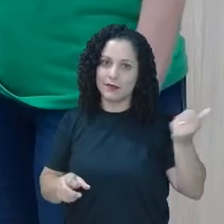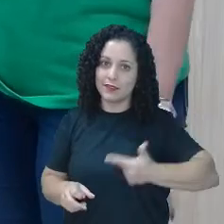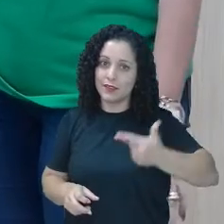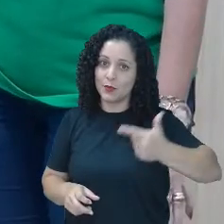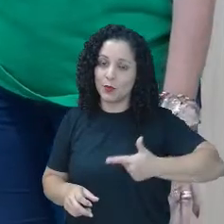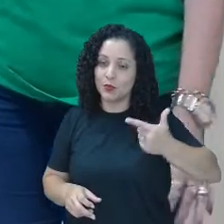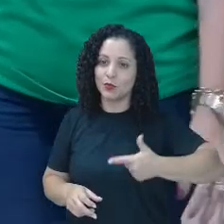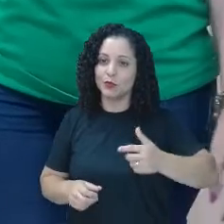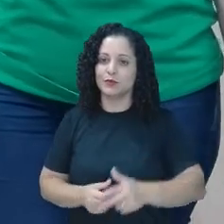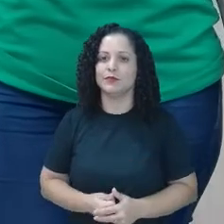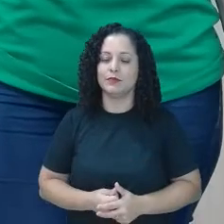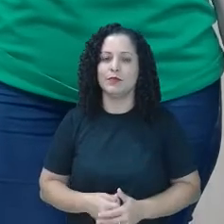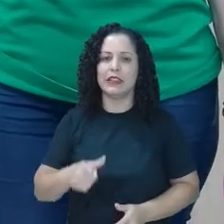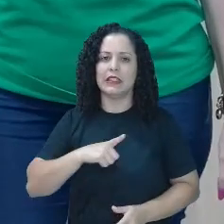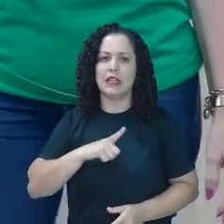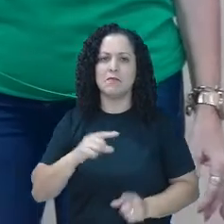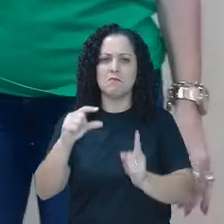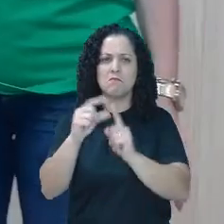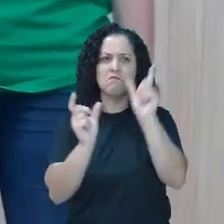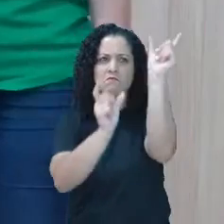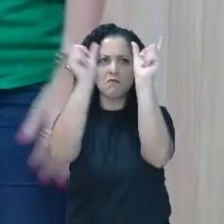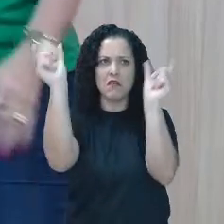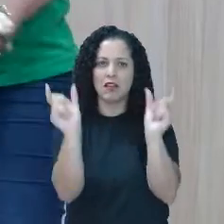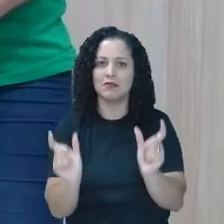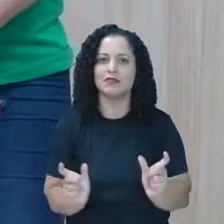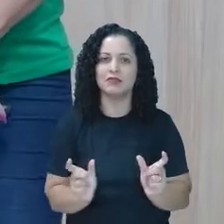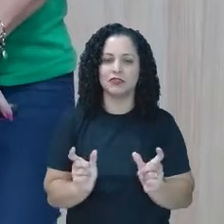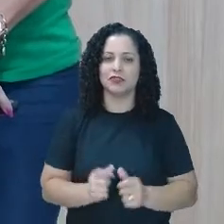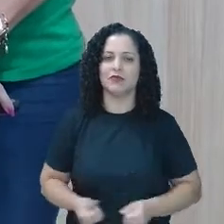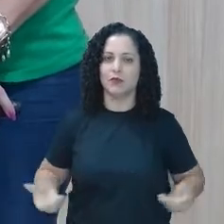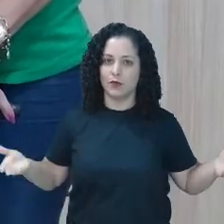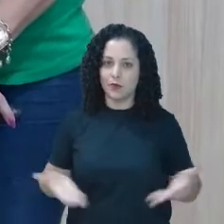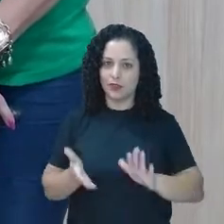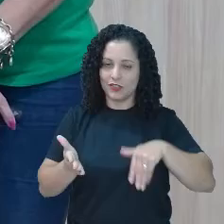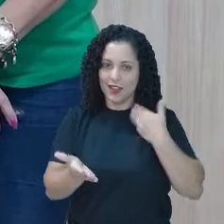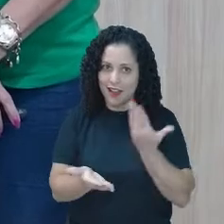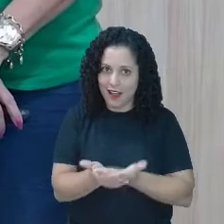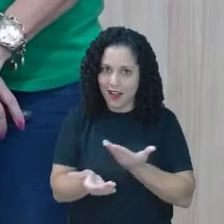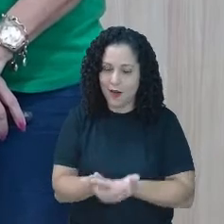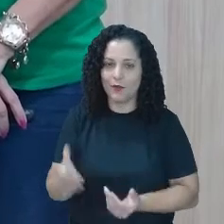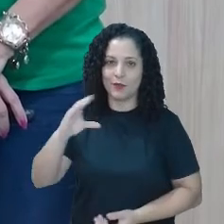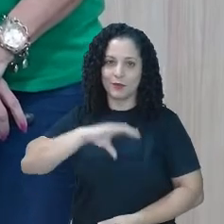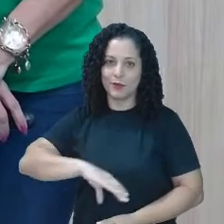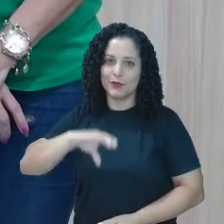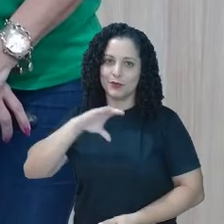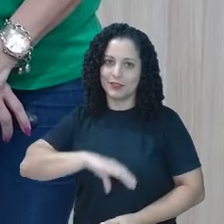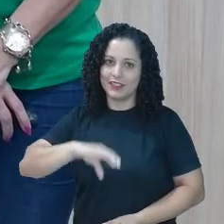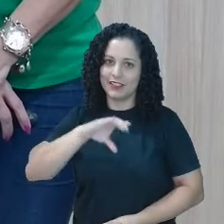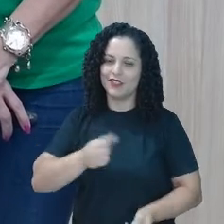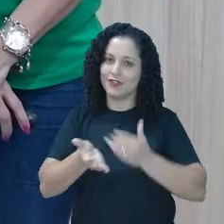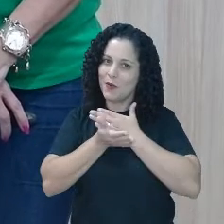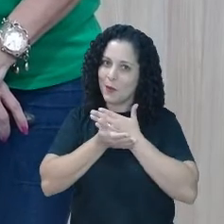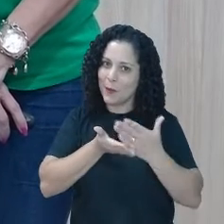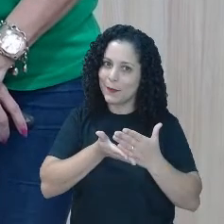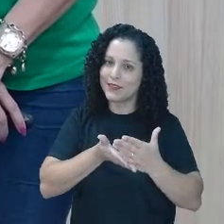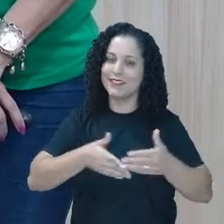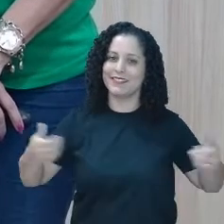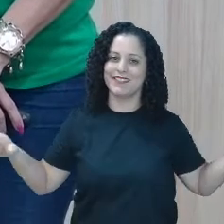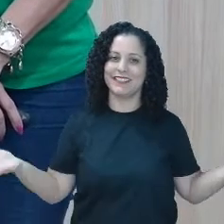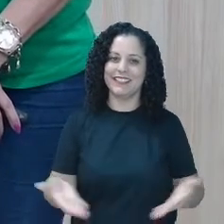em outras palavras. Então, a nossa aula de língua portuguesa vai